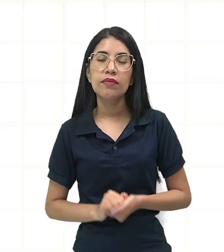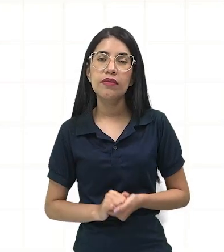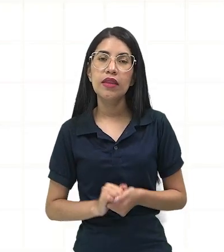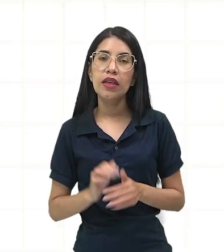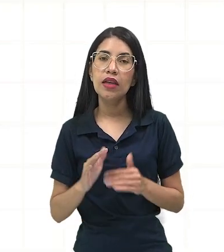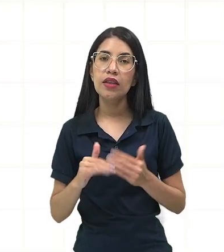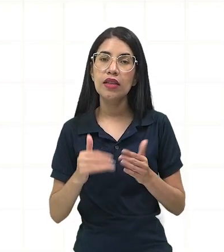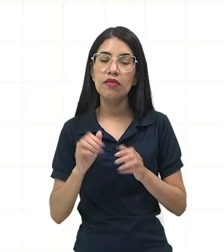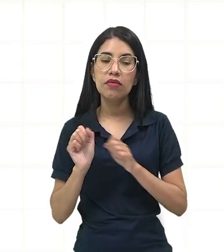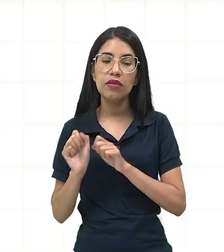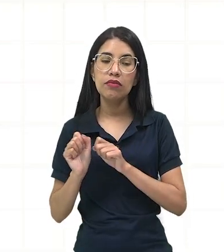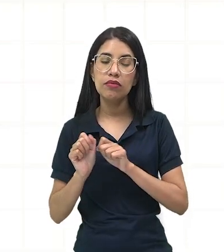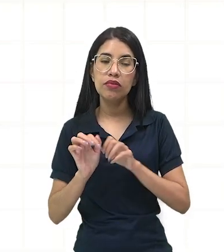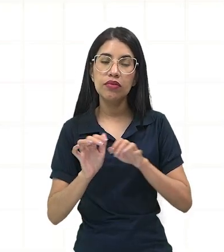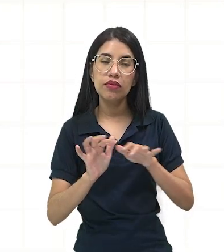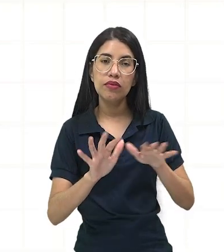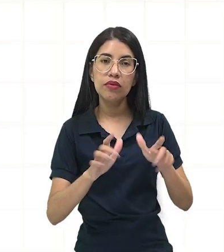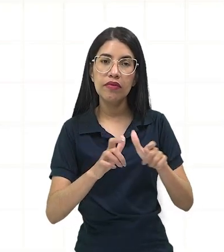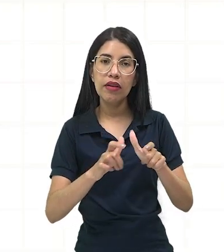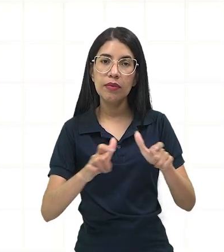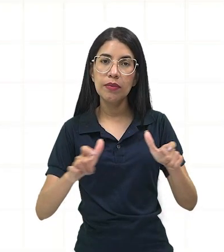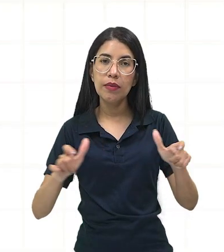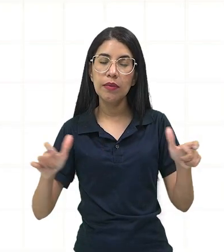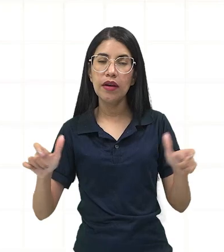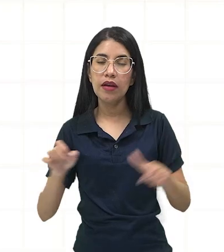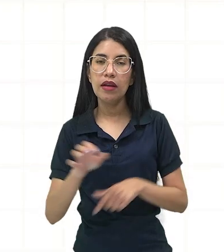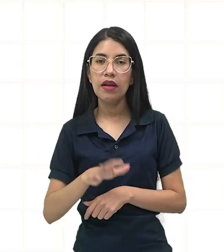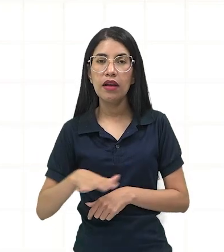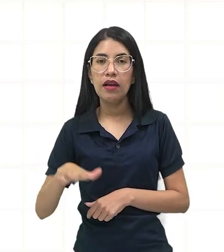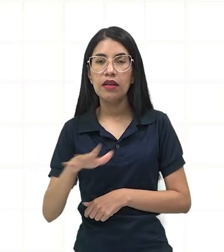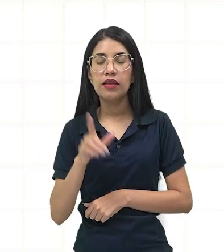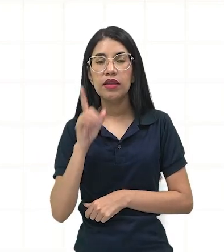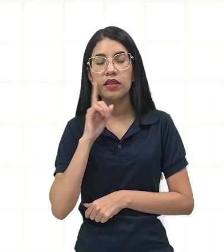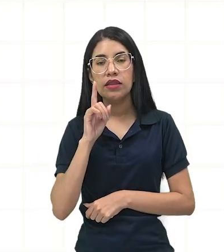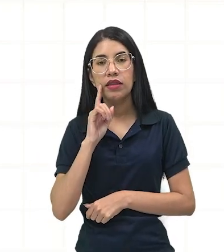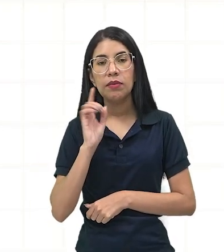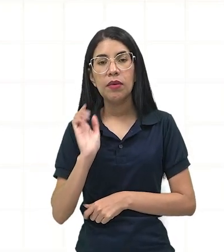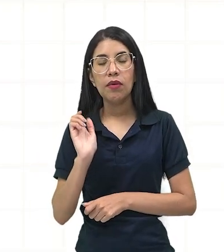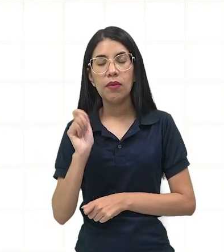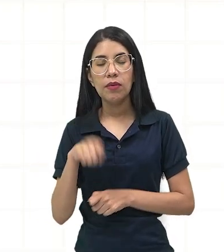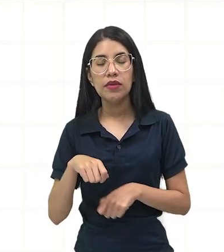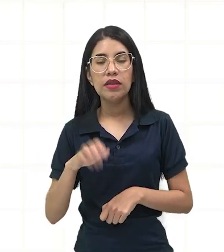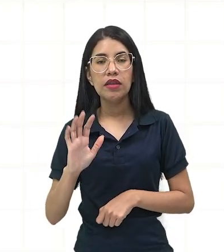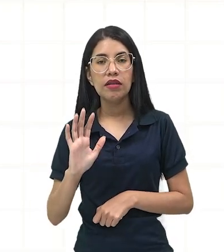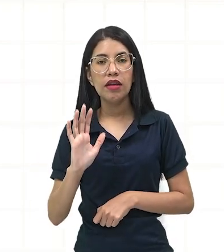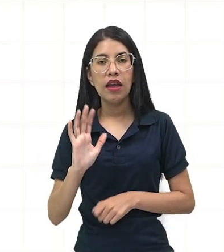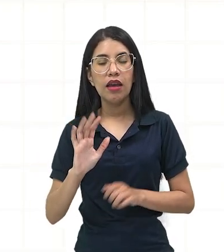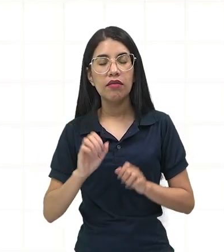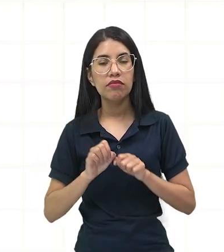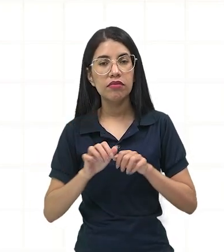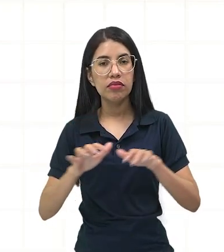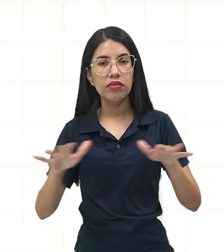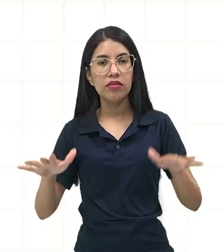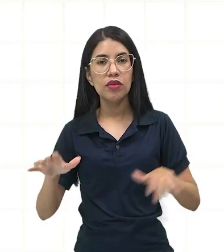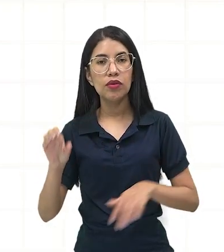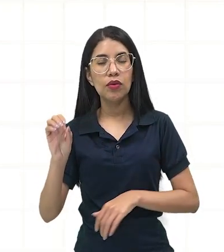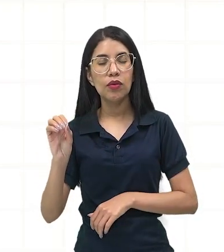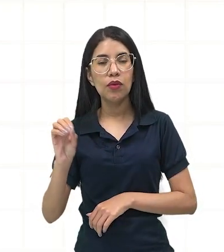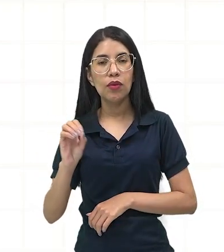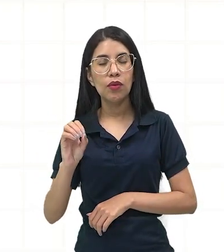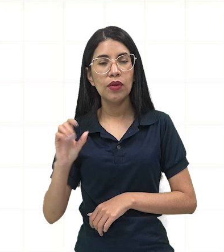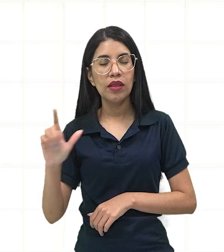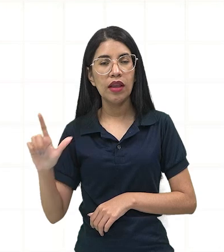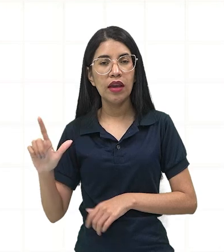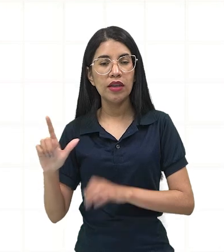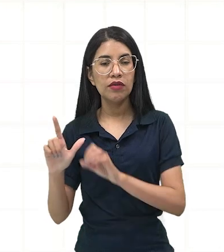desenvolvimento expansionista que os Estados Unidos realizou e ampliou seu território, saindo então da costa leste, Oceano